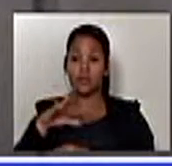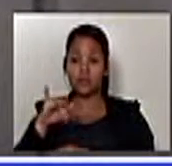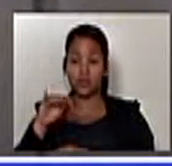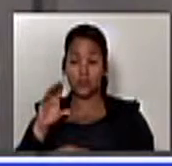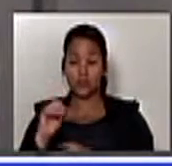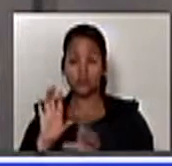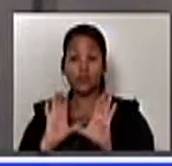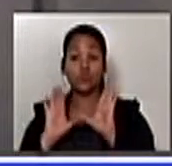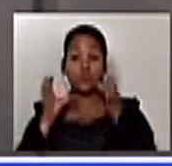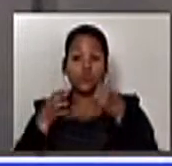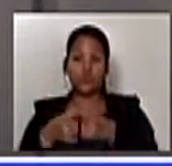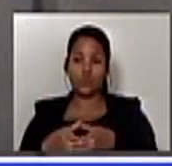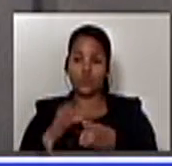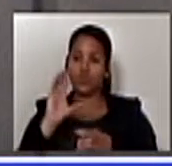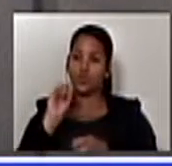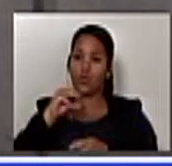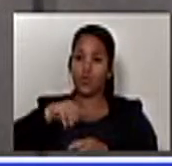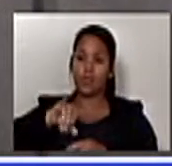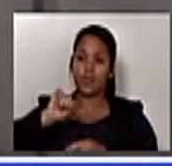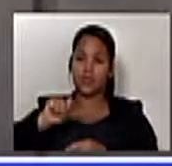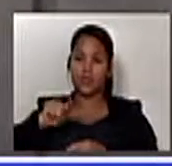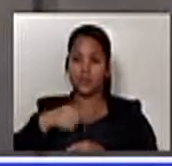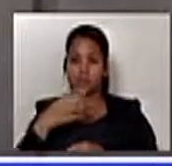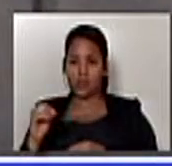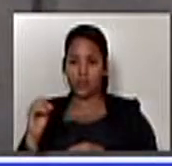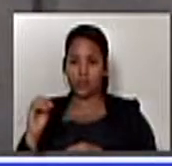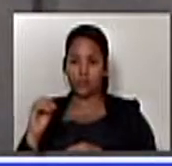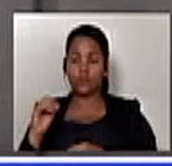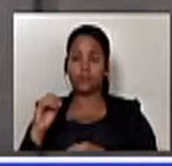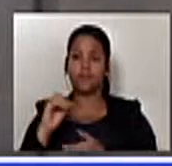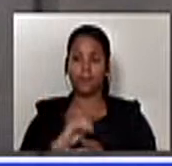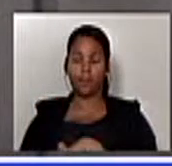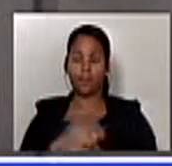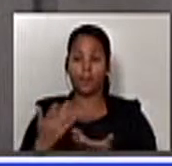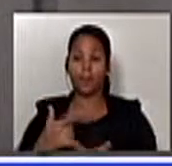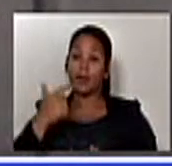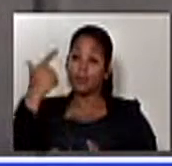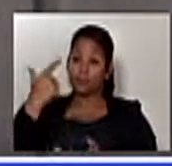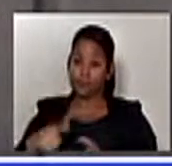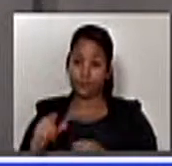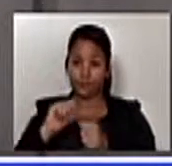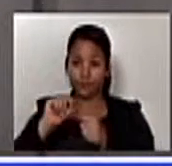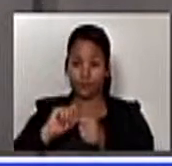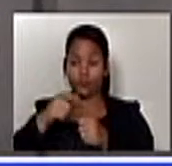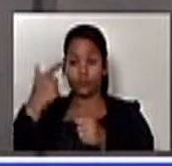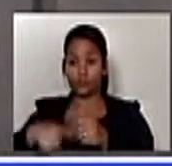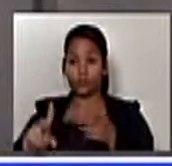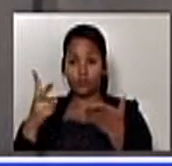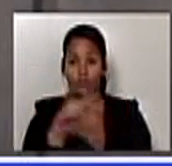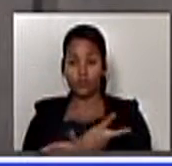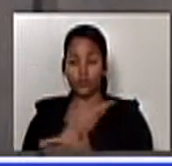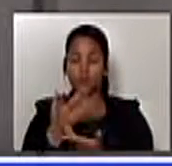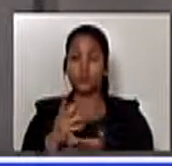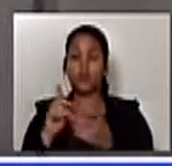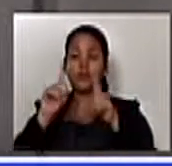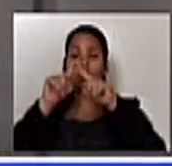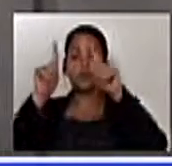estadual, da nossa Constituição do Estado, realizamos mais uma audiência pública sobre a questão da lei orçamentária